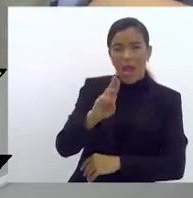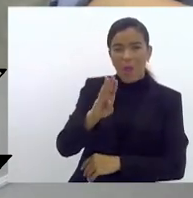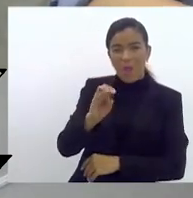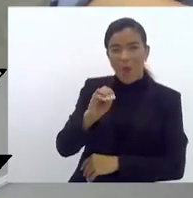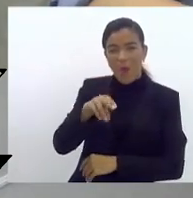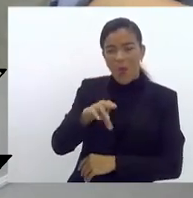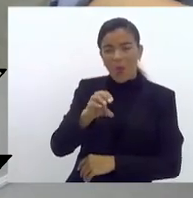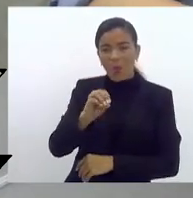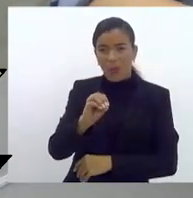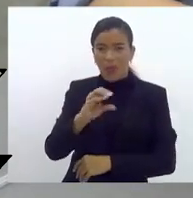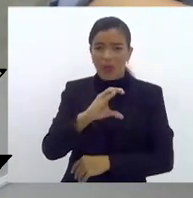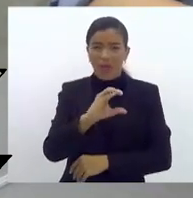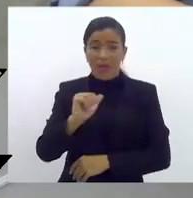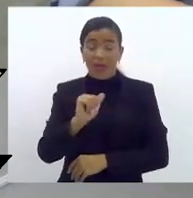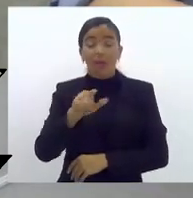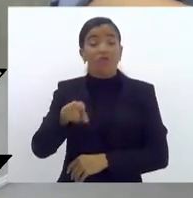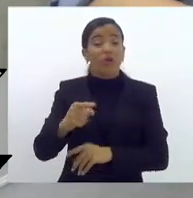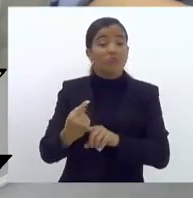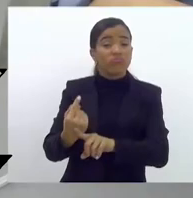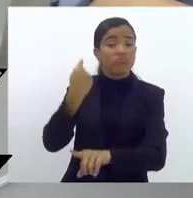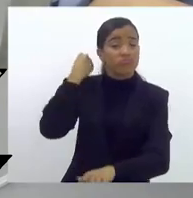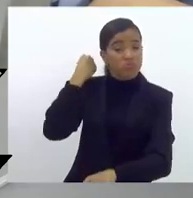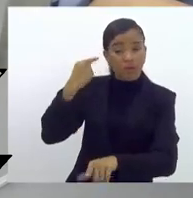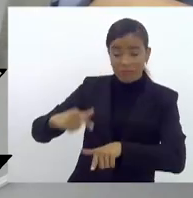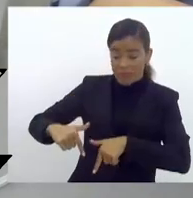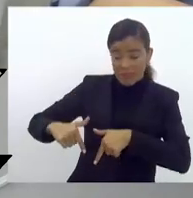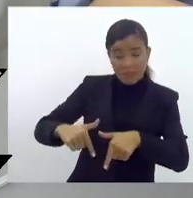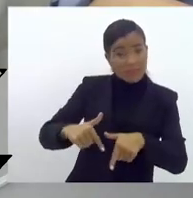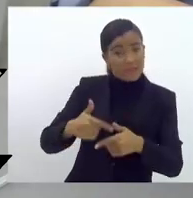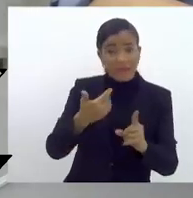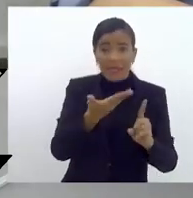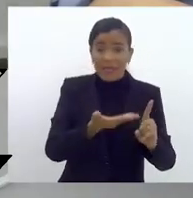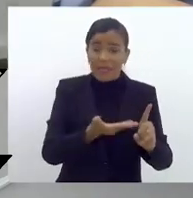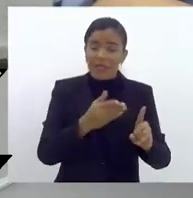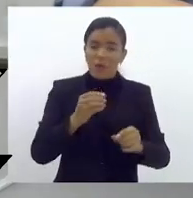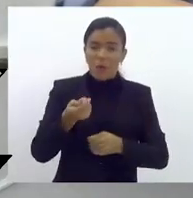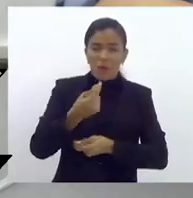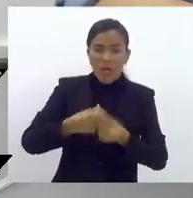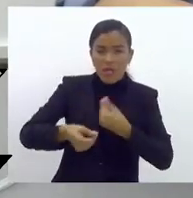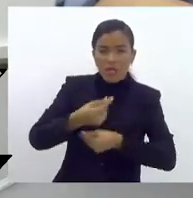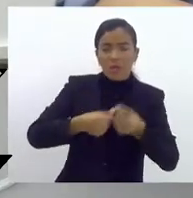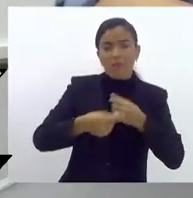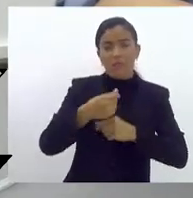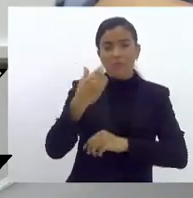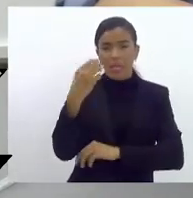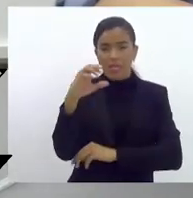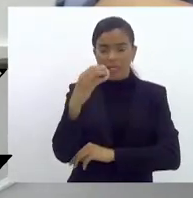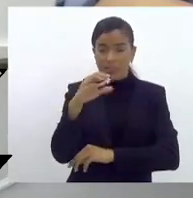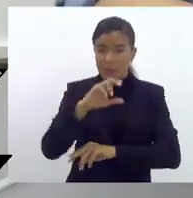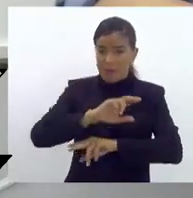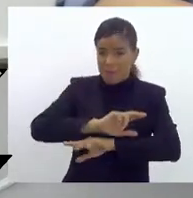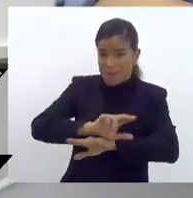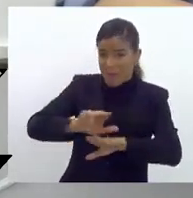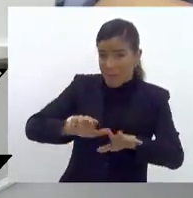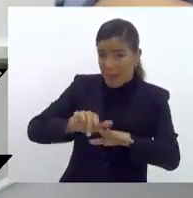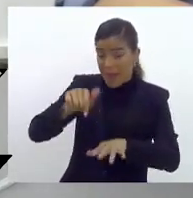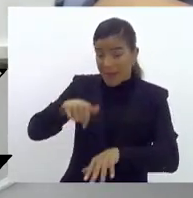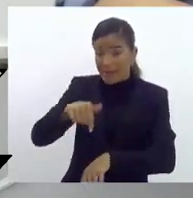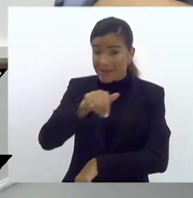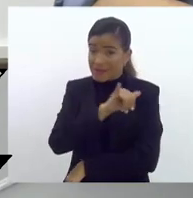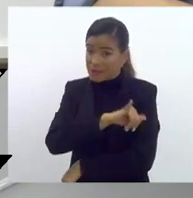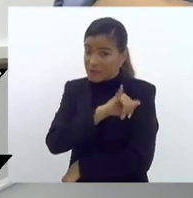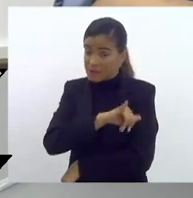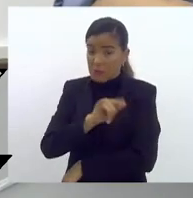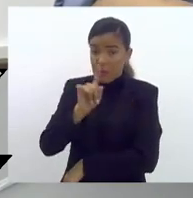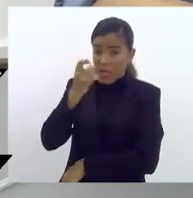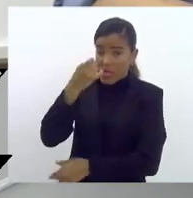coisas foram iniciativas lá atrás dele com economistas cientistas etc aqui no Rio de Janeiro quando